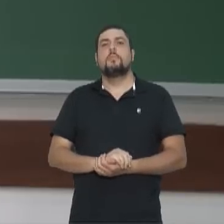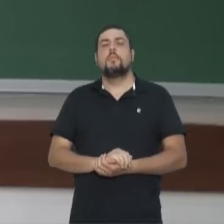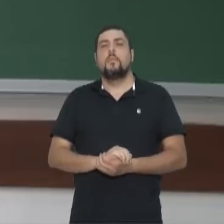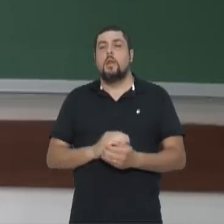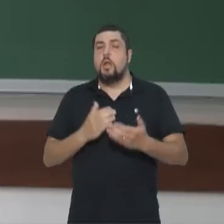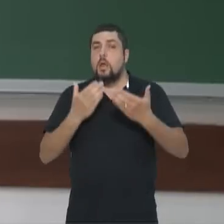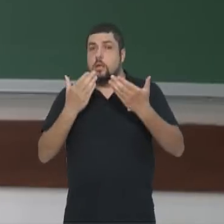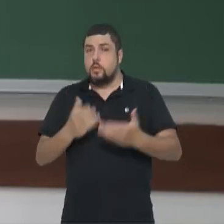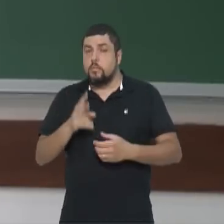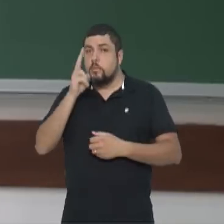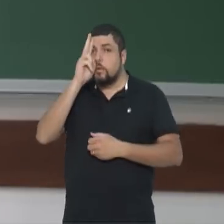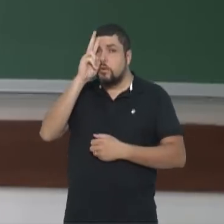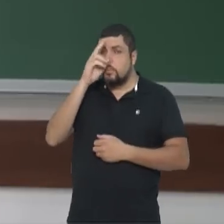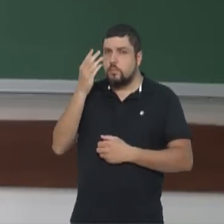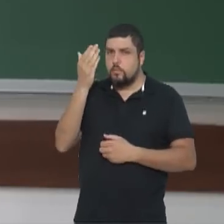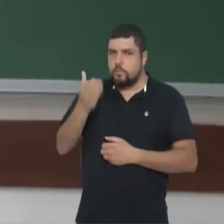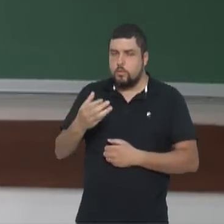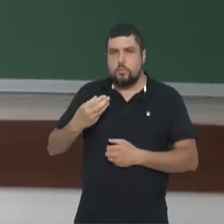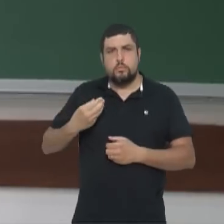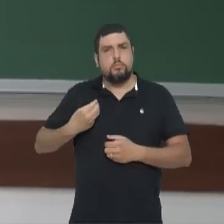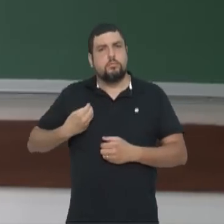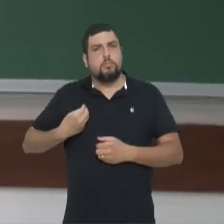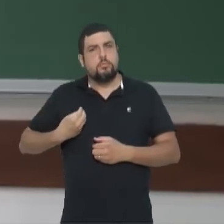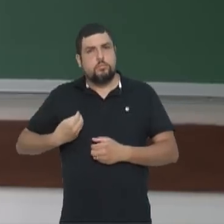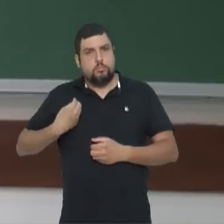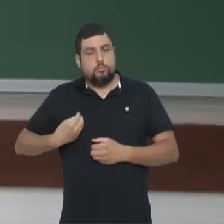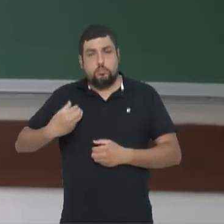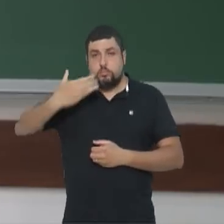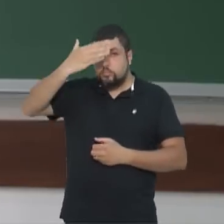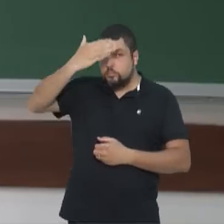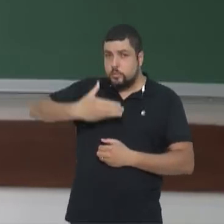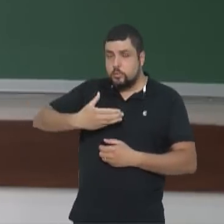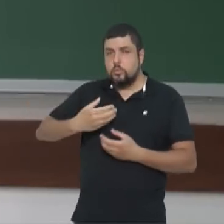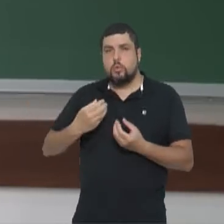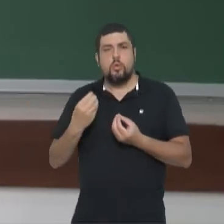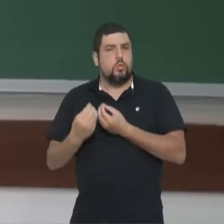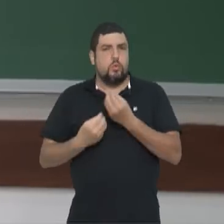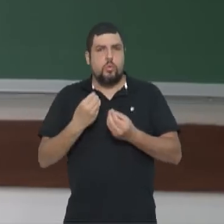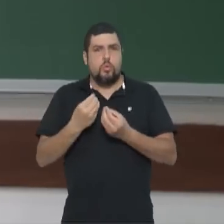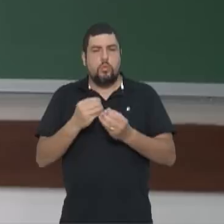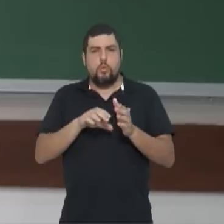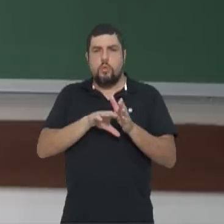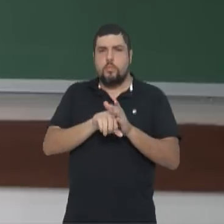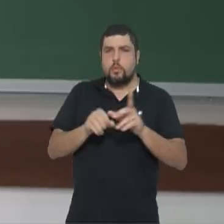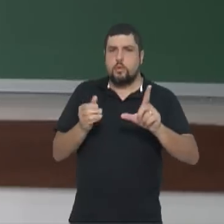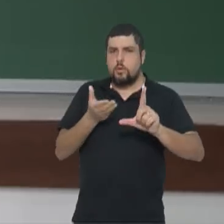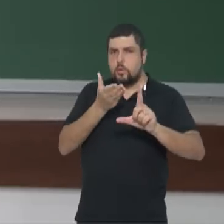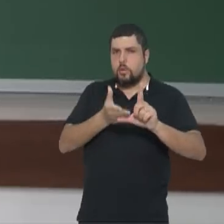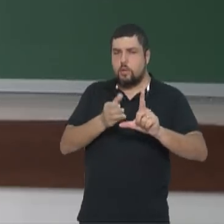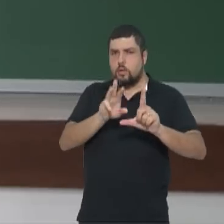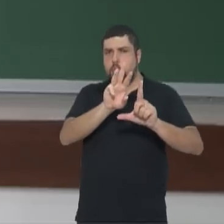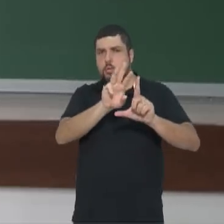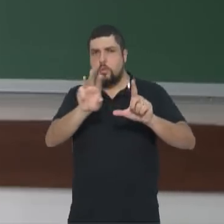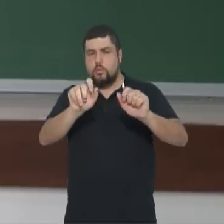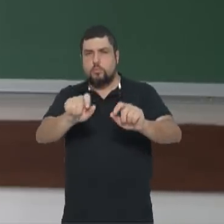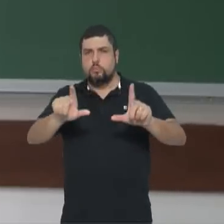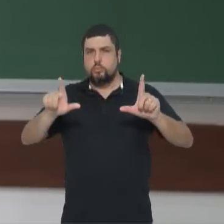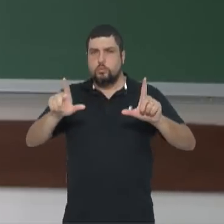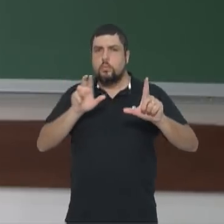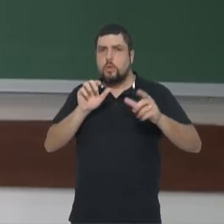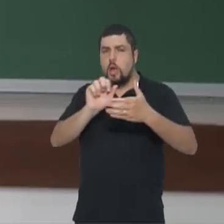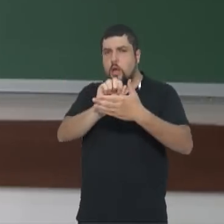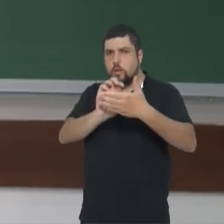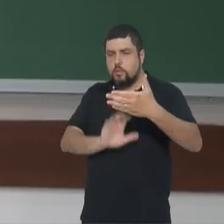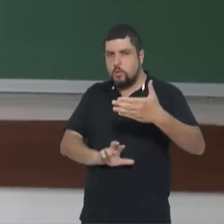presença confirmada, basta que vocês acessem o link número 1 lá no Classroom, né? Respondam